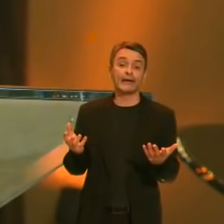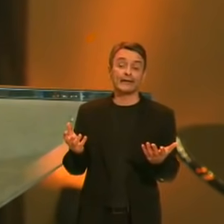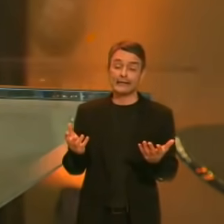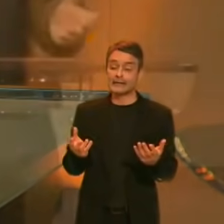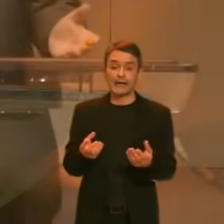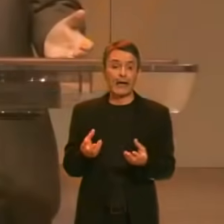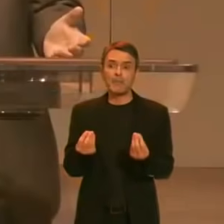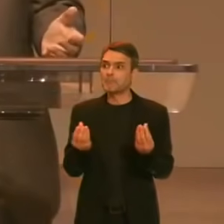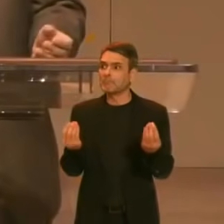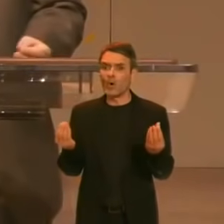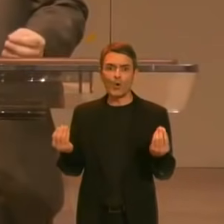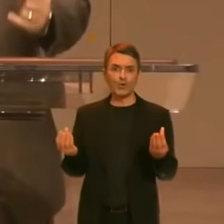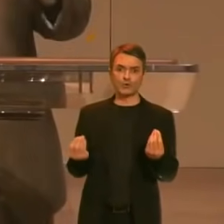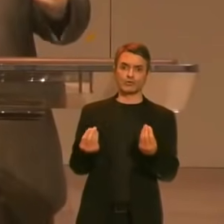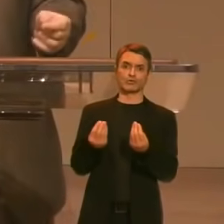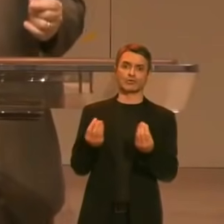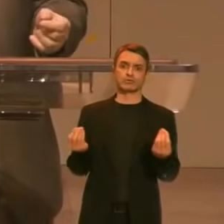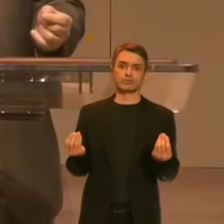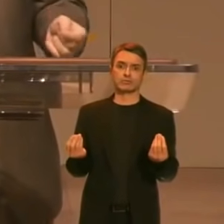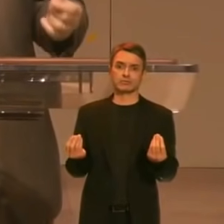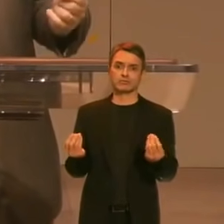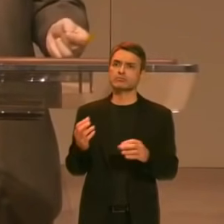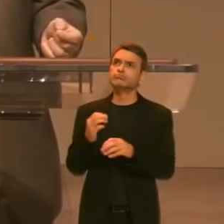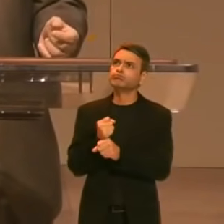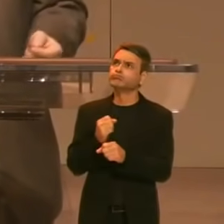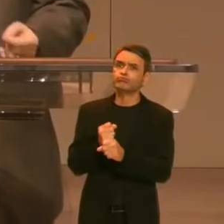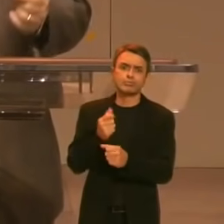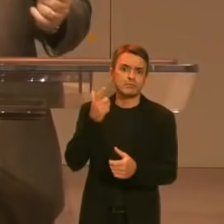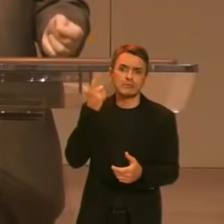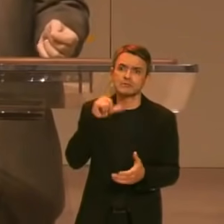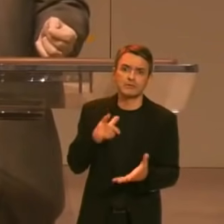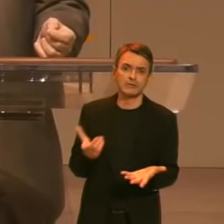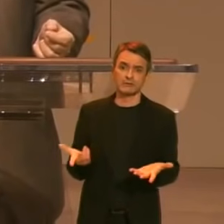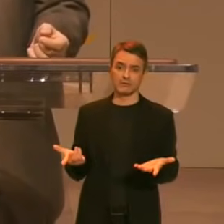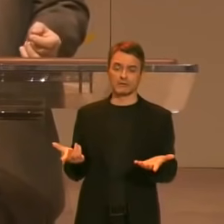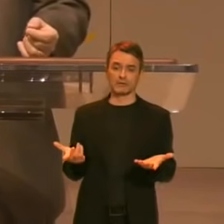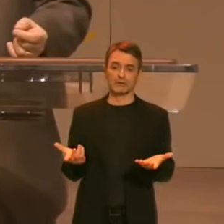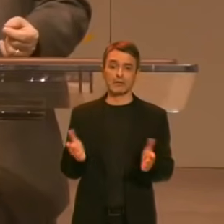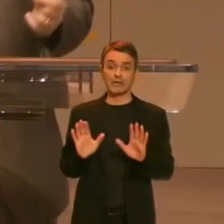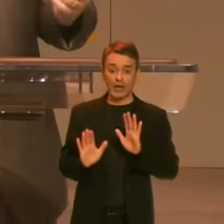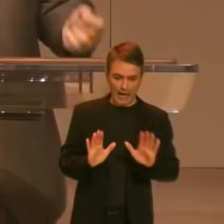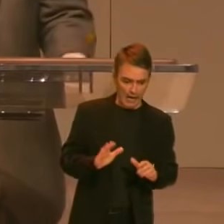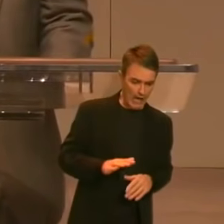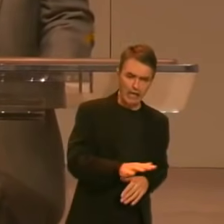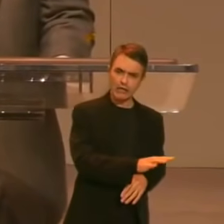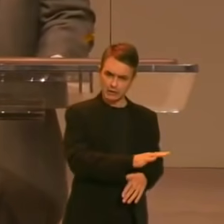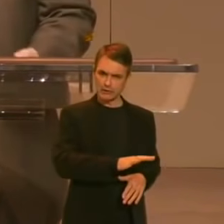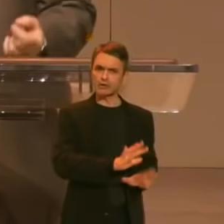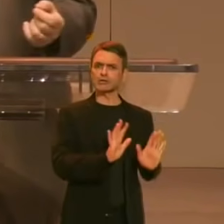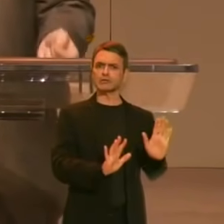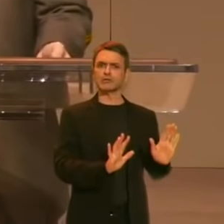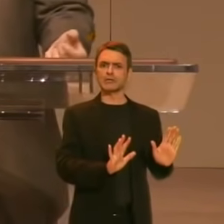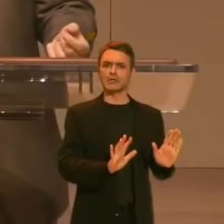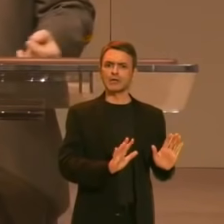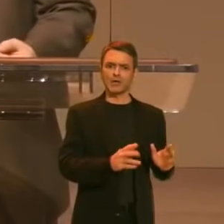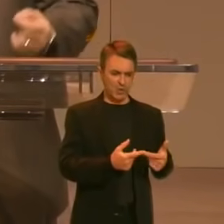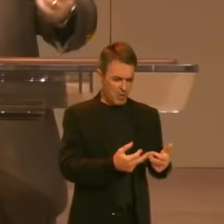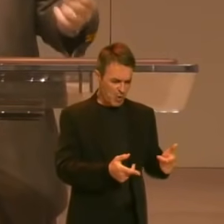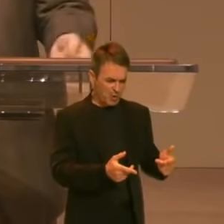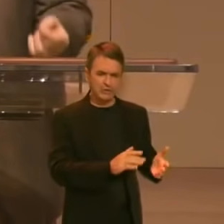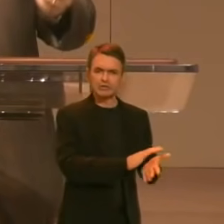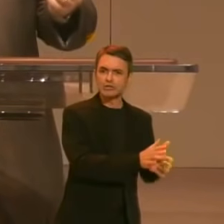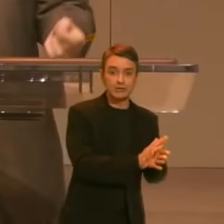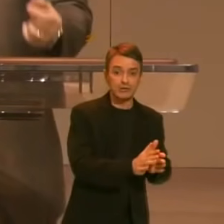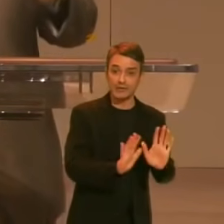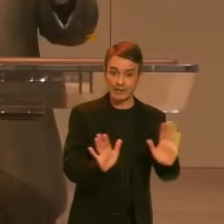eles receberam ordens para não causar dano nem à relva da terra, nem a qualquer planta ou árvore,